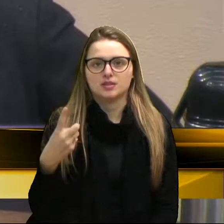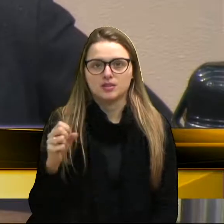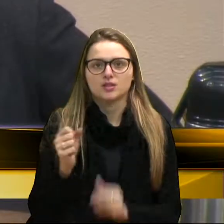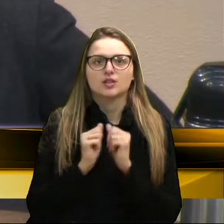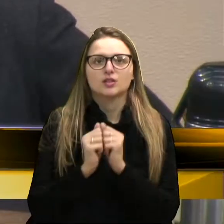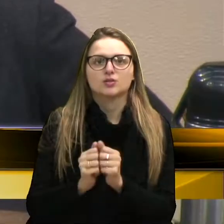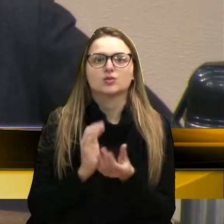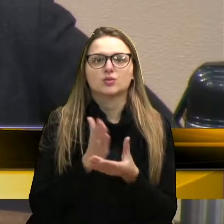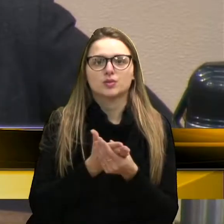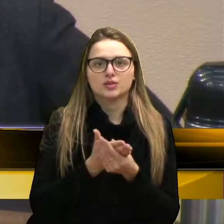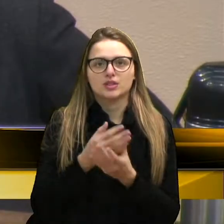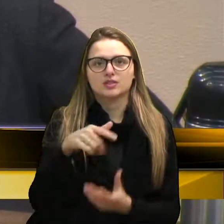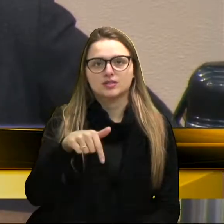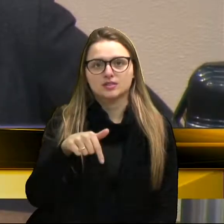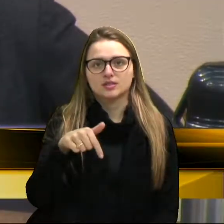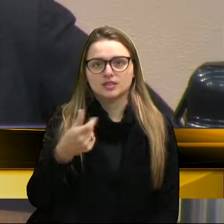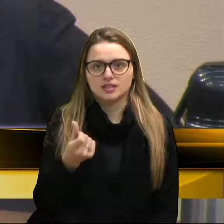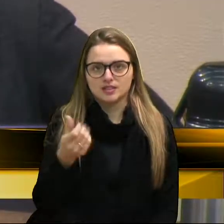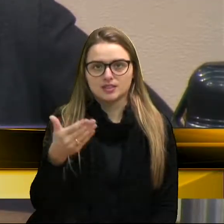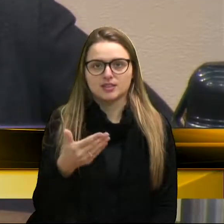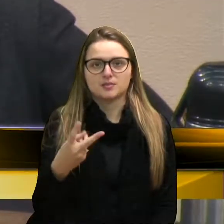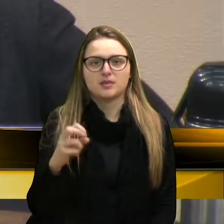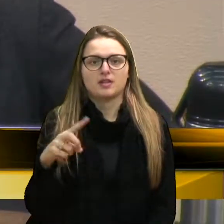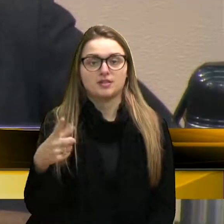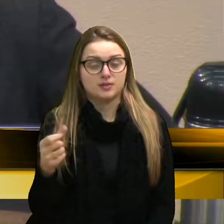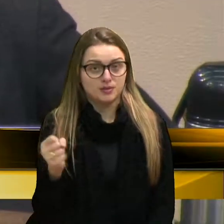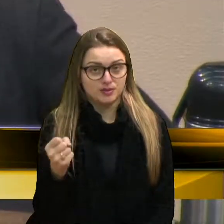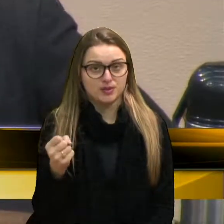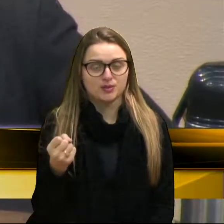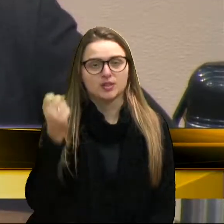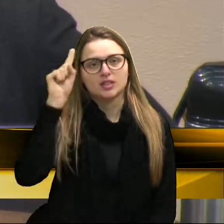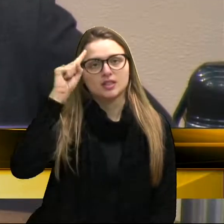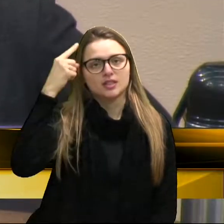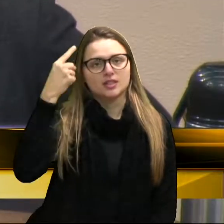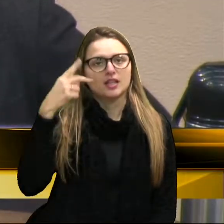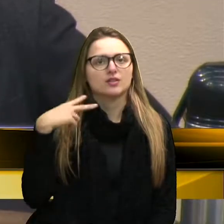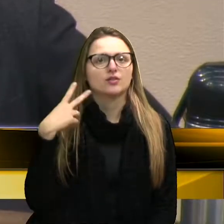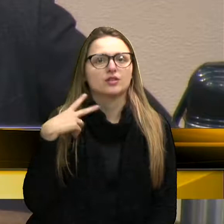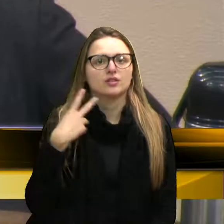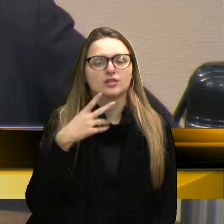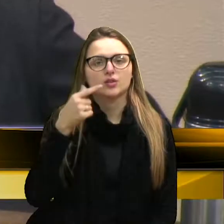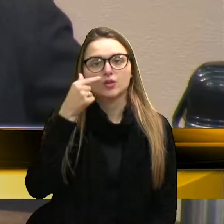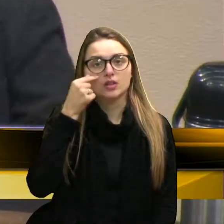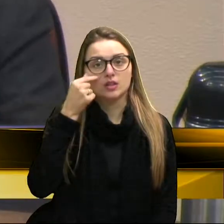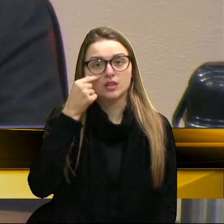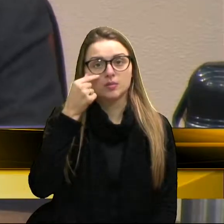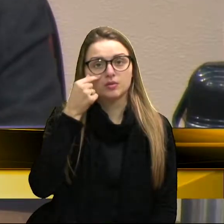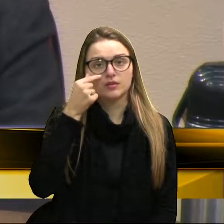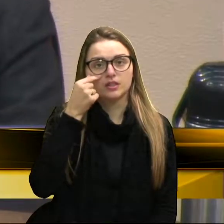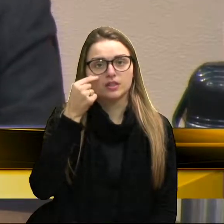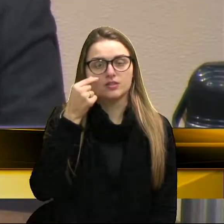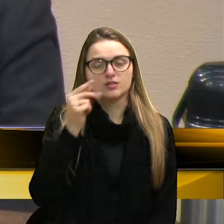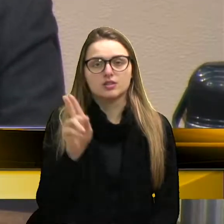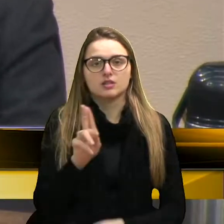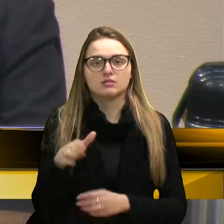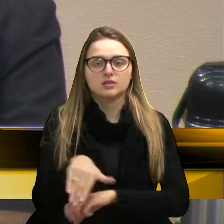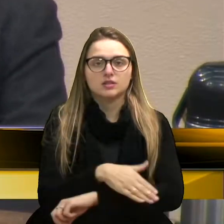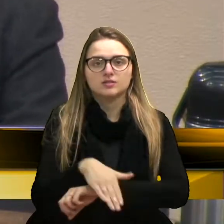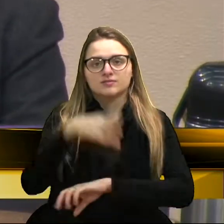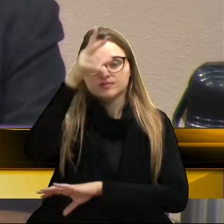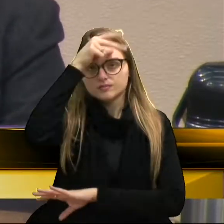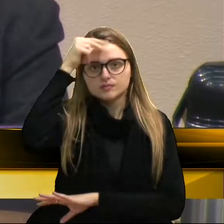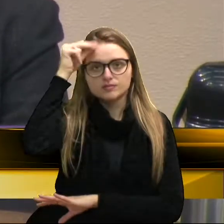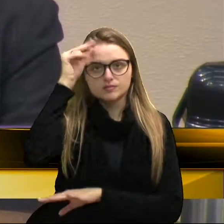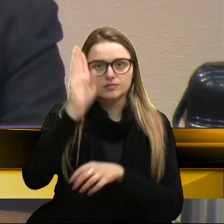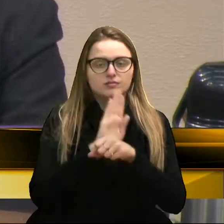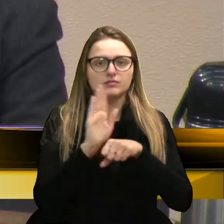no processo número 76 de 2018, de autoria do vereador Eloy Frisso, que denomina Via Pública Municipal